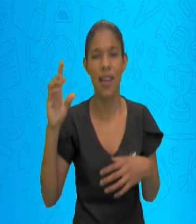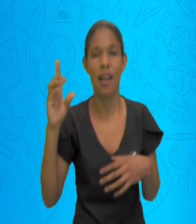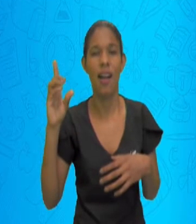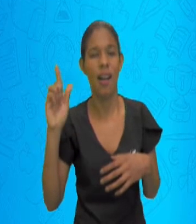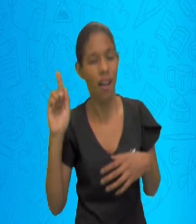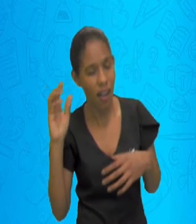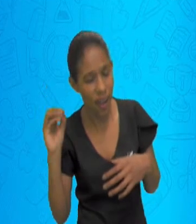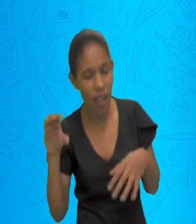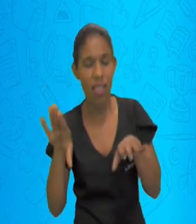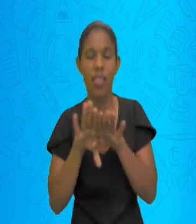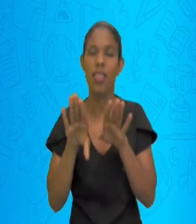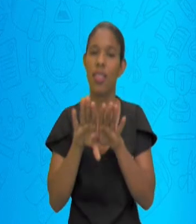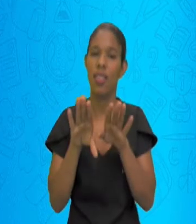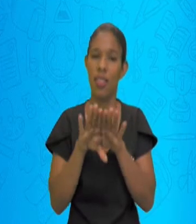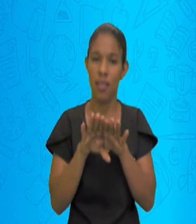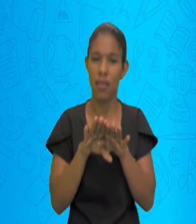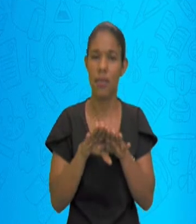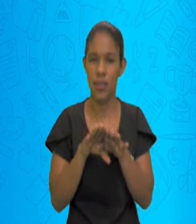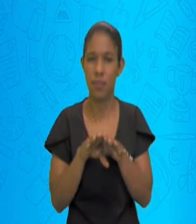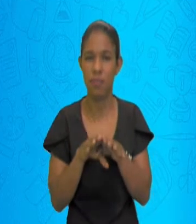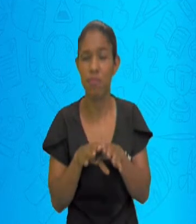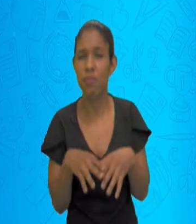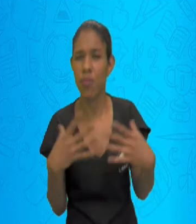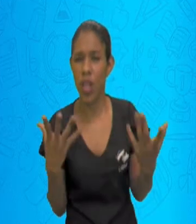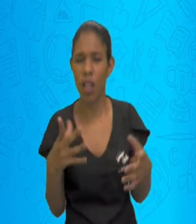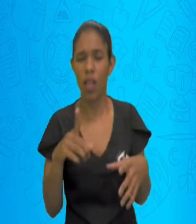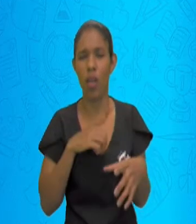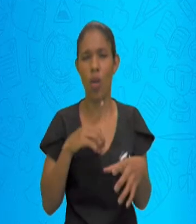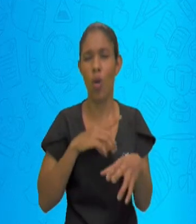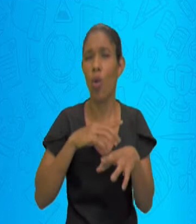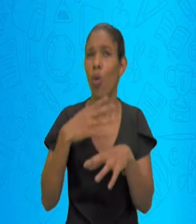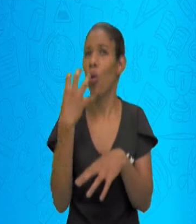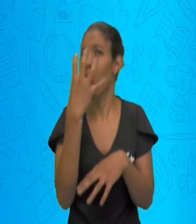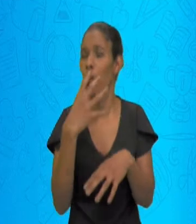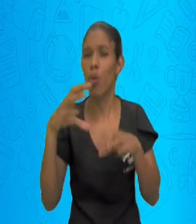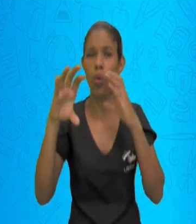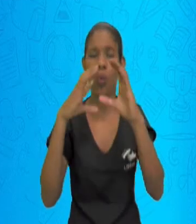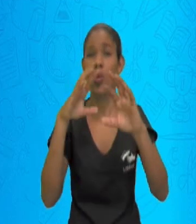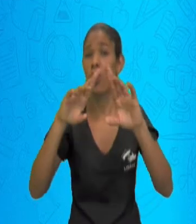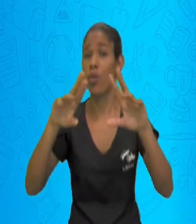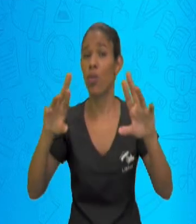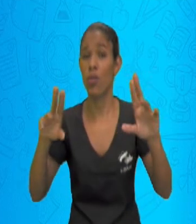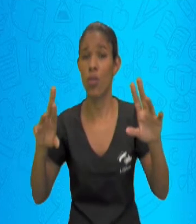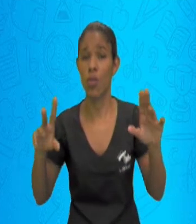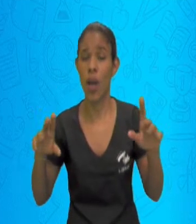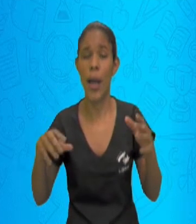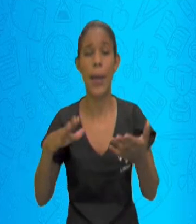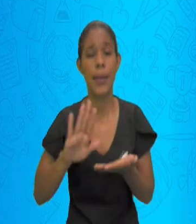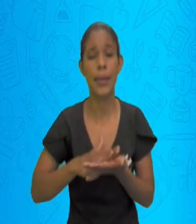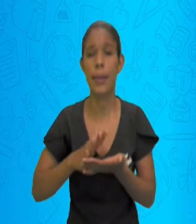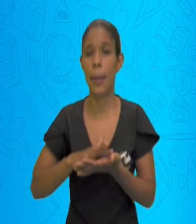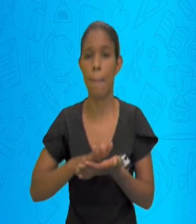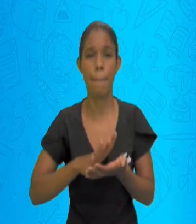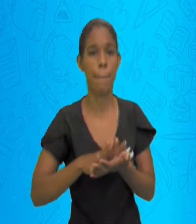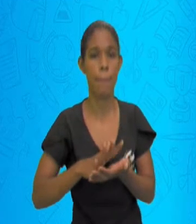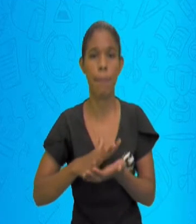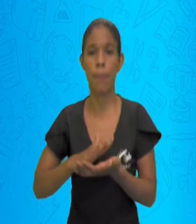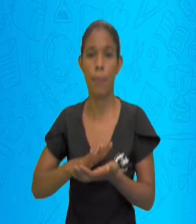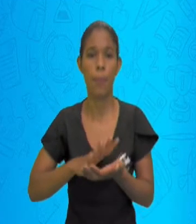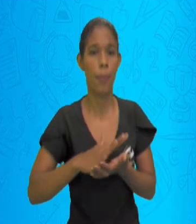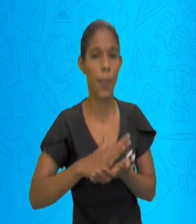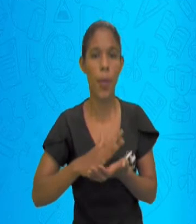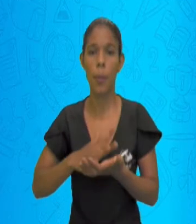passar. Você já deve ter ouvido. Né? Então, esse samba veio